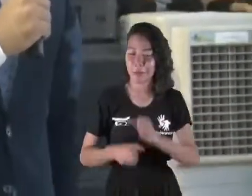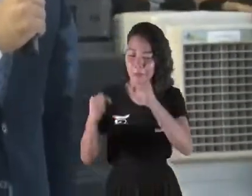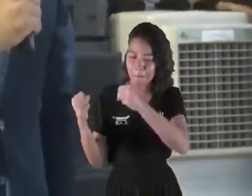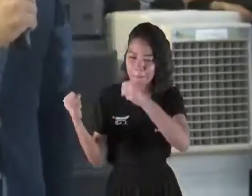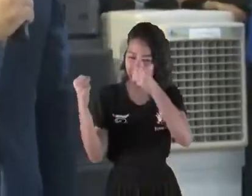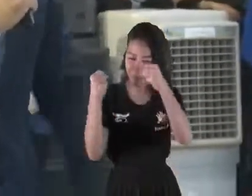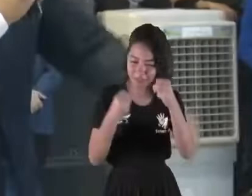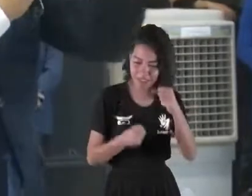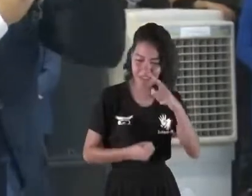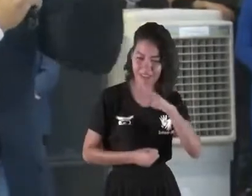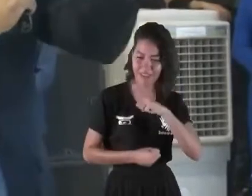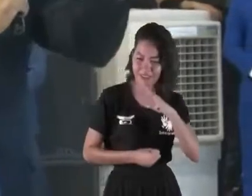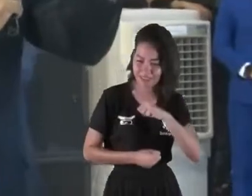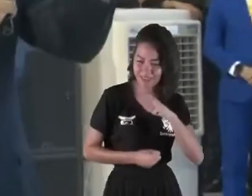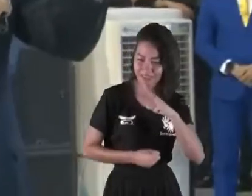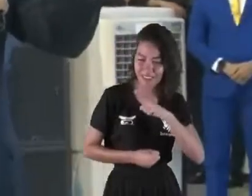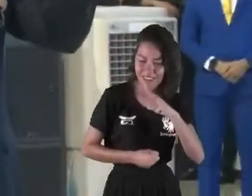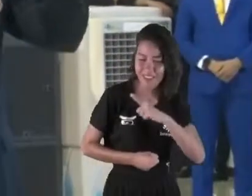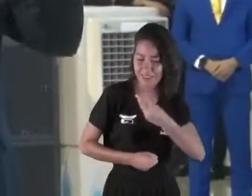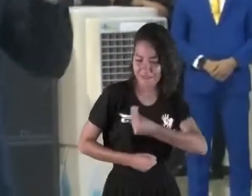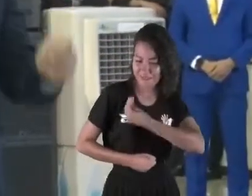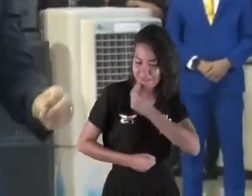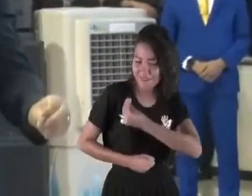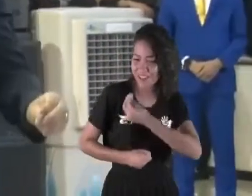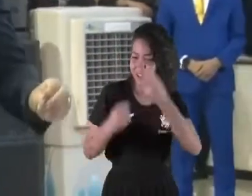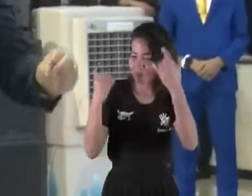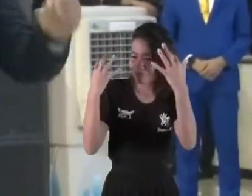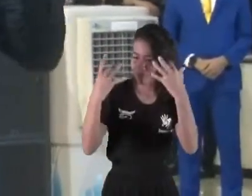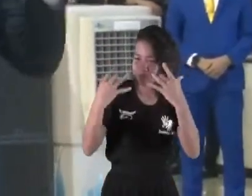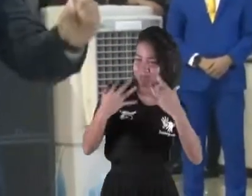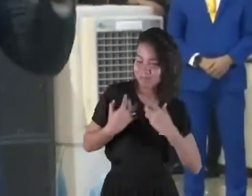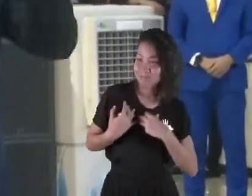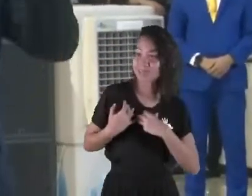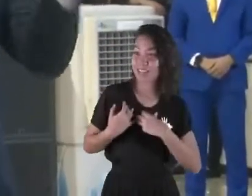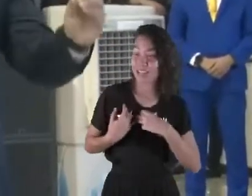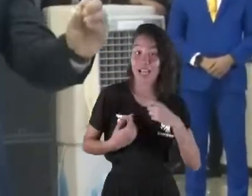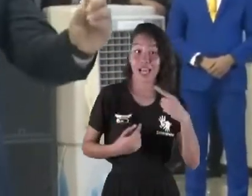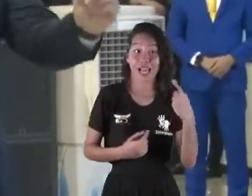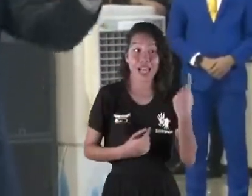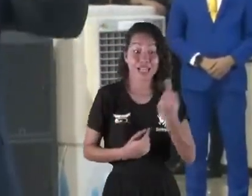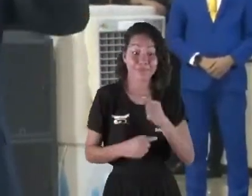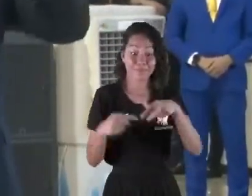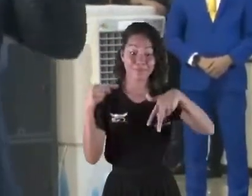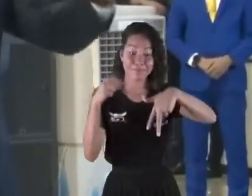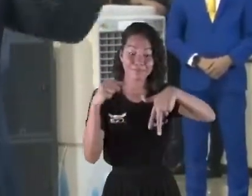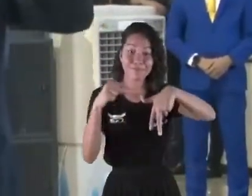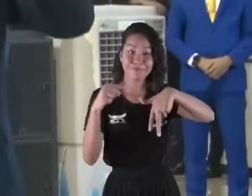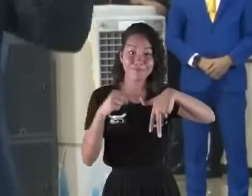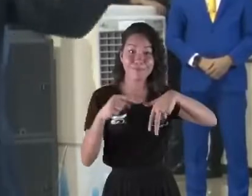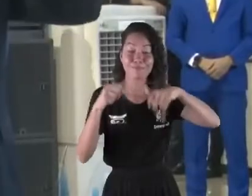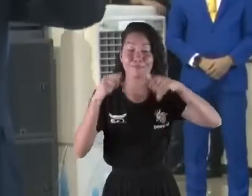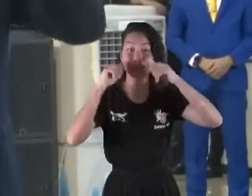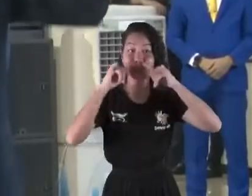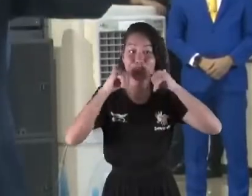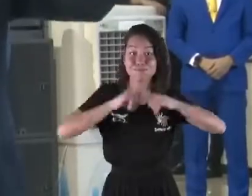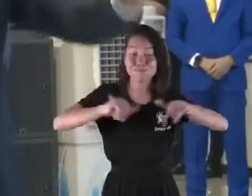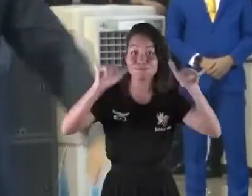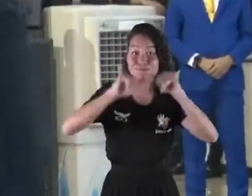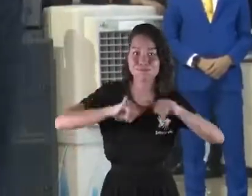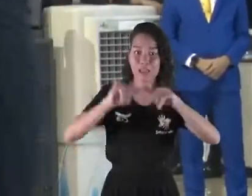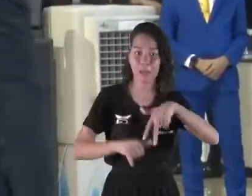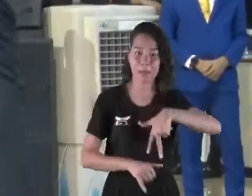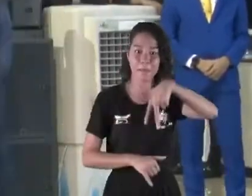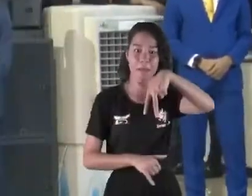notoriedade e sopra o nosso nome e o nosso ministério, é onde a gente